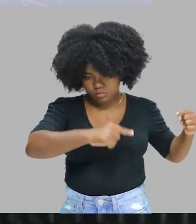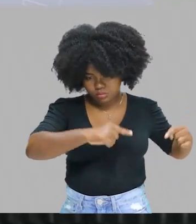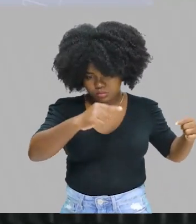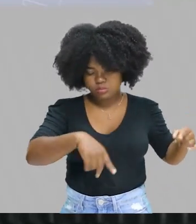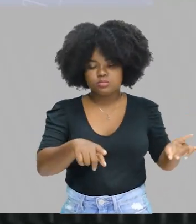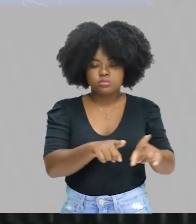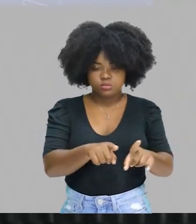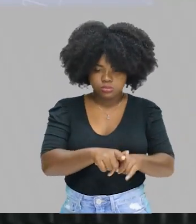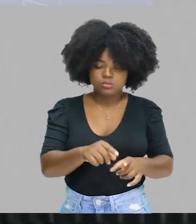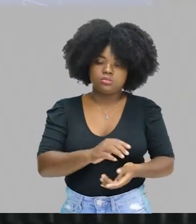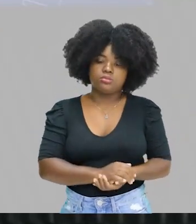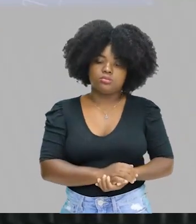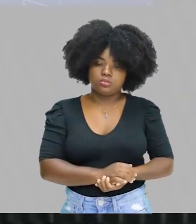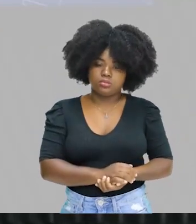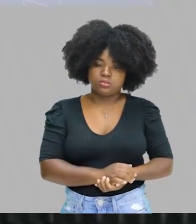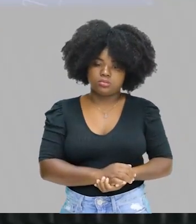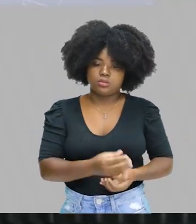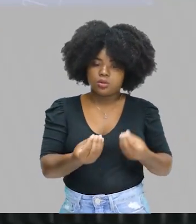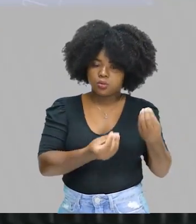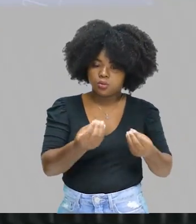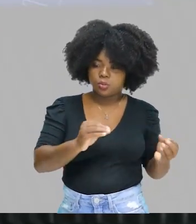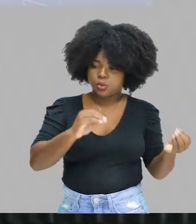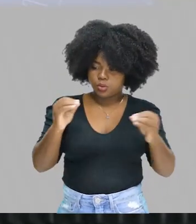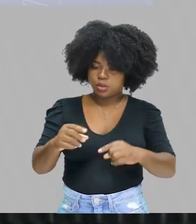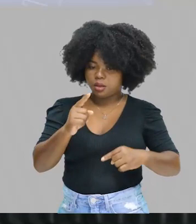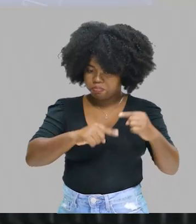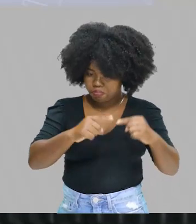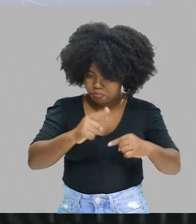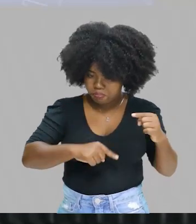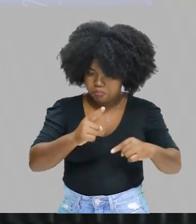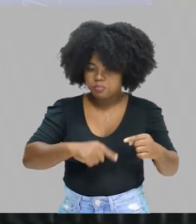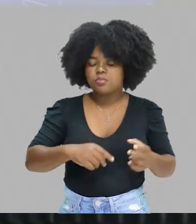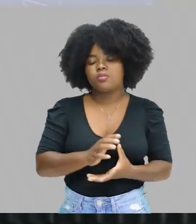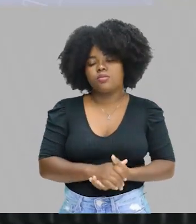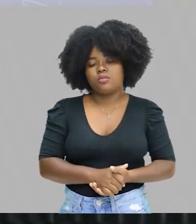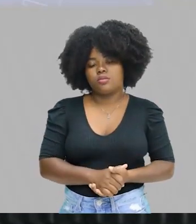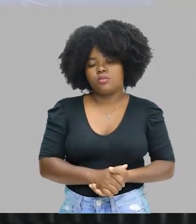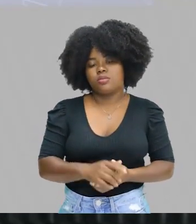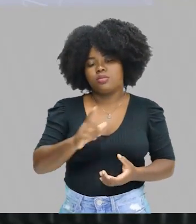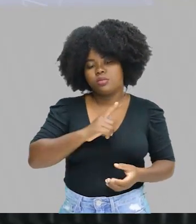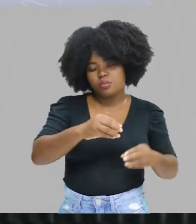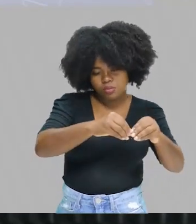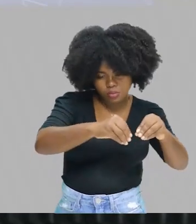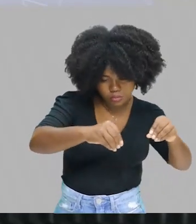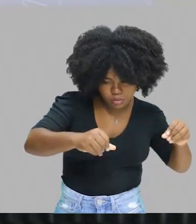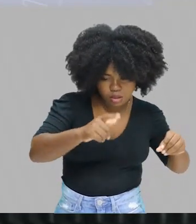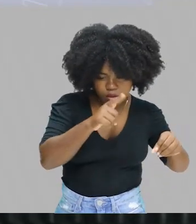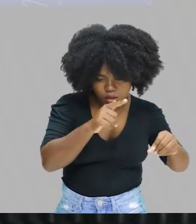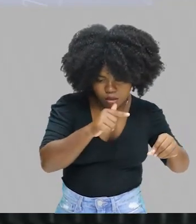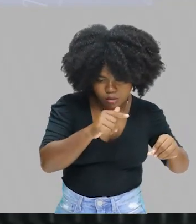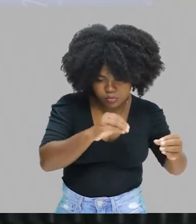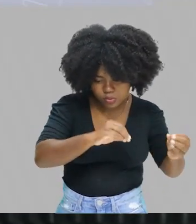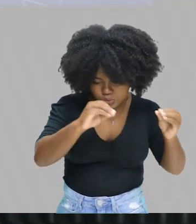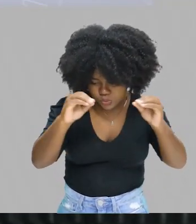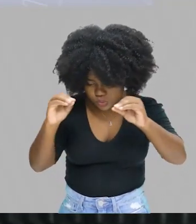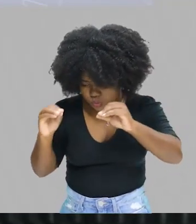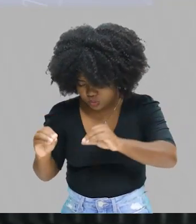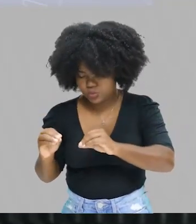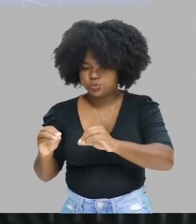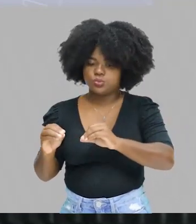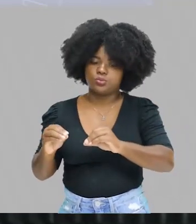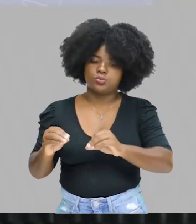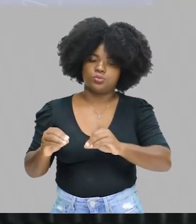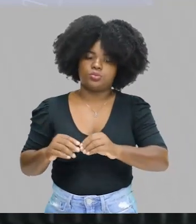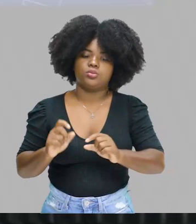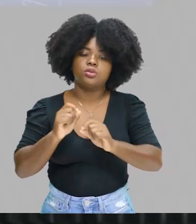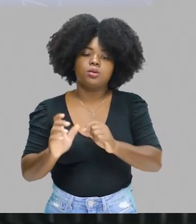processo inicial. A peça é colocada como? Então, você pega essa areia meio úmida e coloca lá dentro a peça. Beleza? O